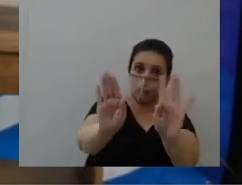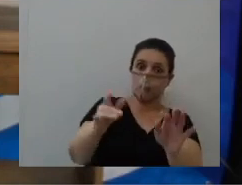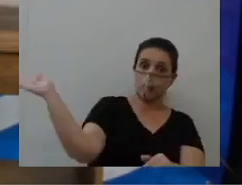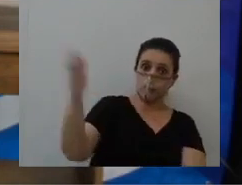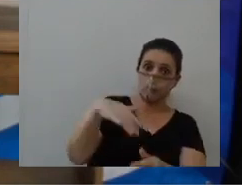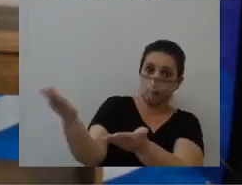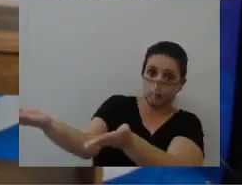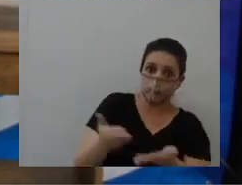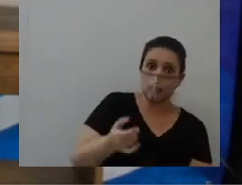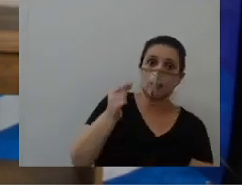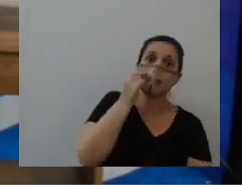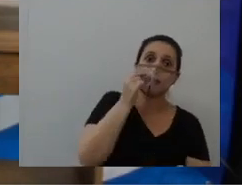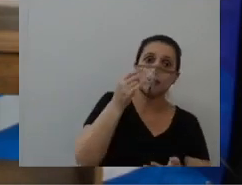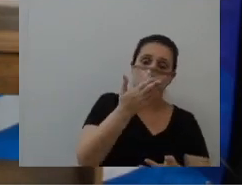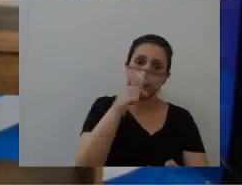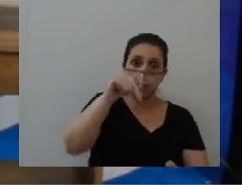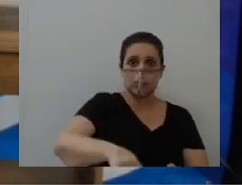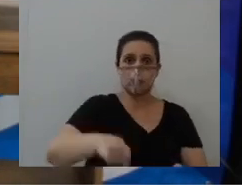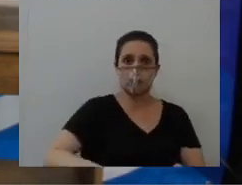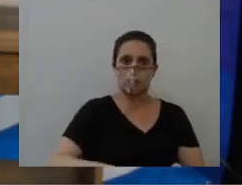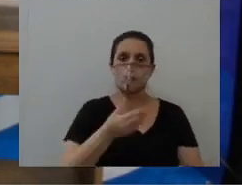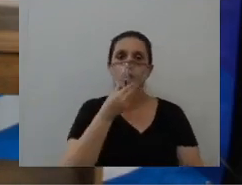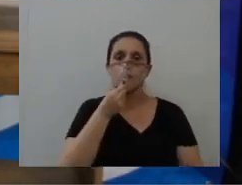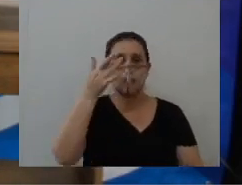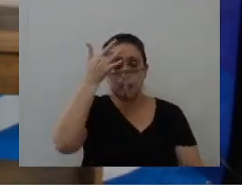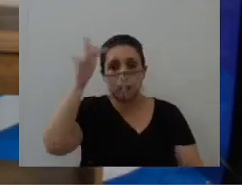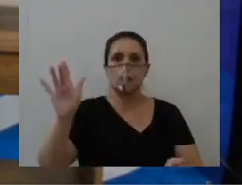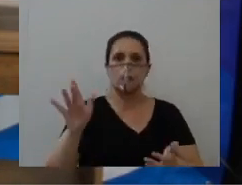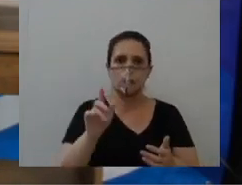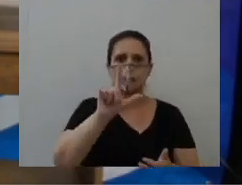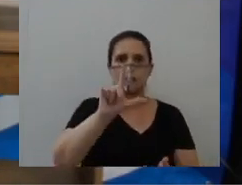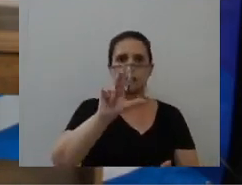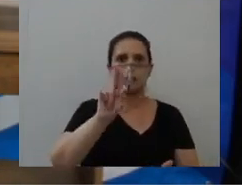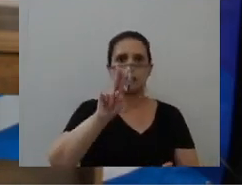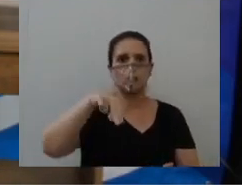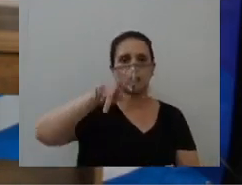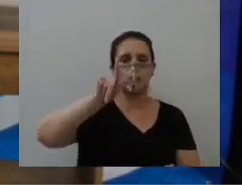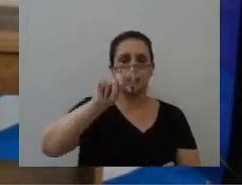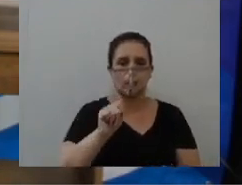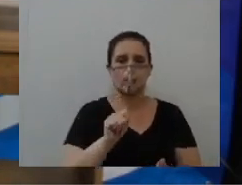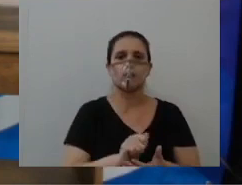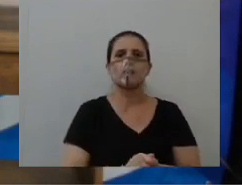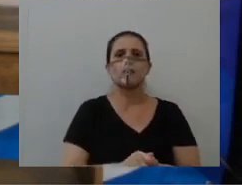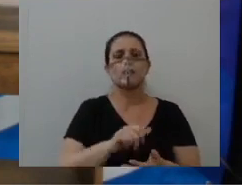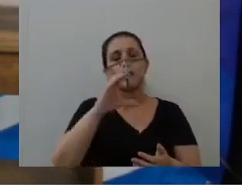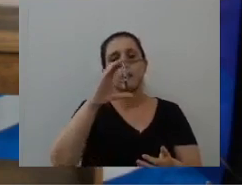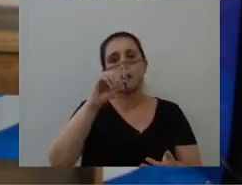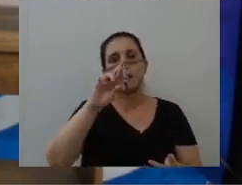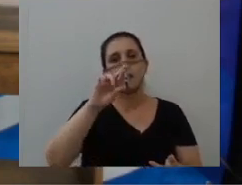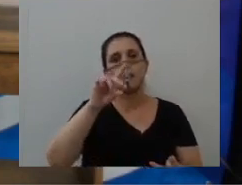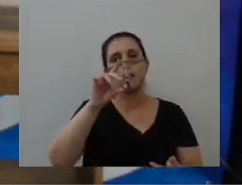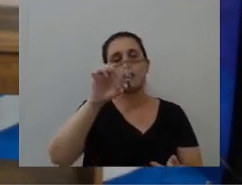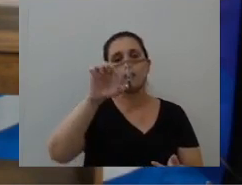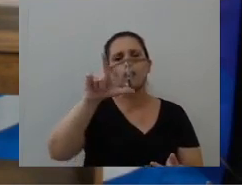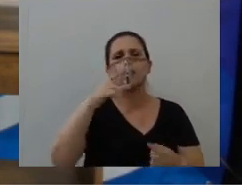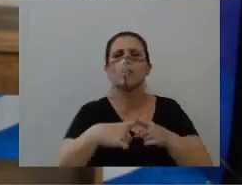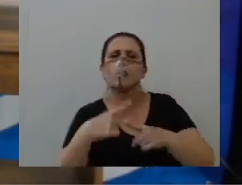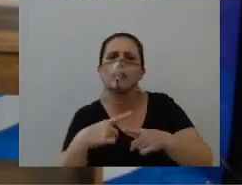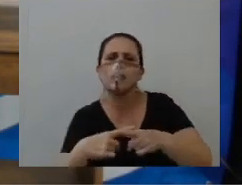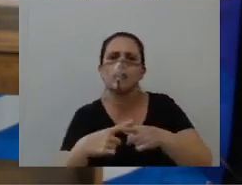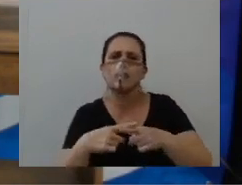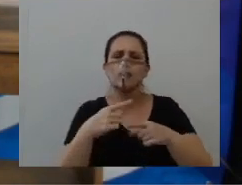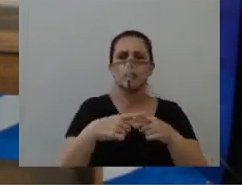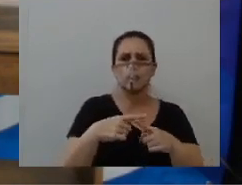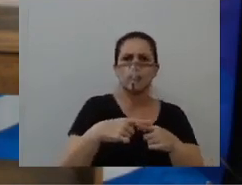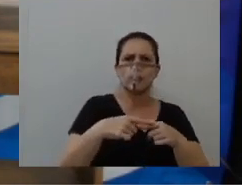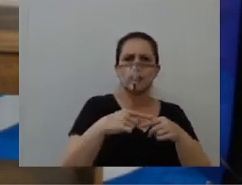o cordel do Seu Lunga, grosseiro era ele, né? A literatura de cordel tem esse nome porque ela é impressa, vocês sabem, né? Ela é